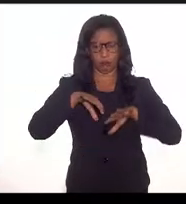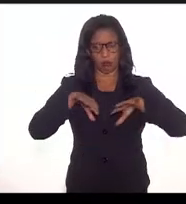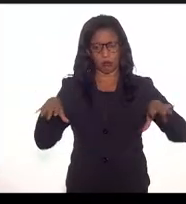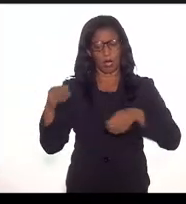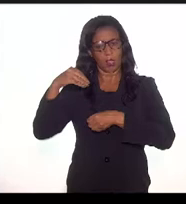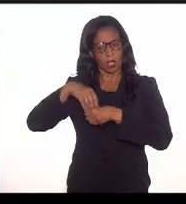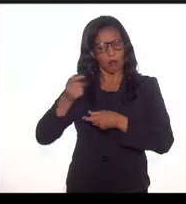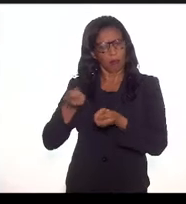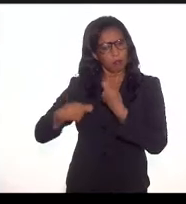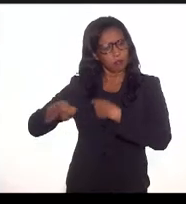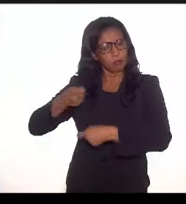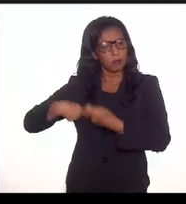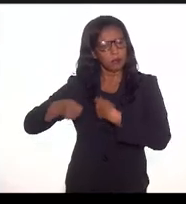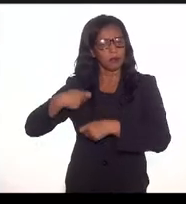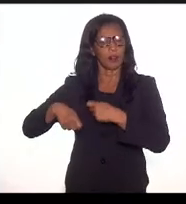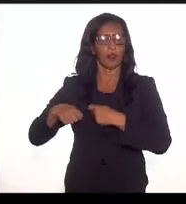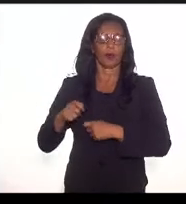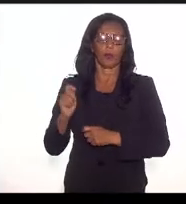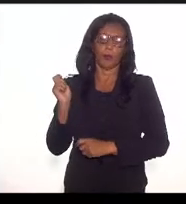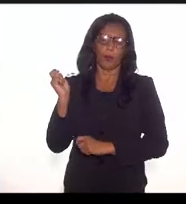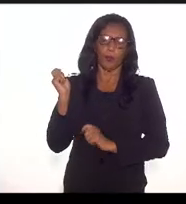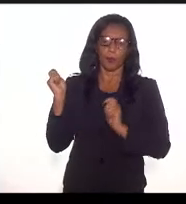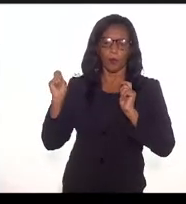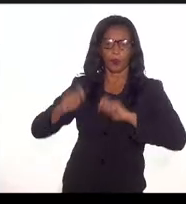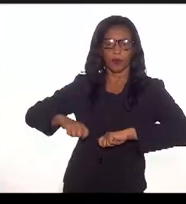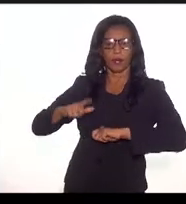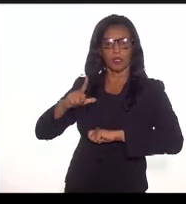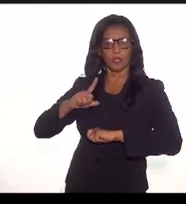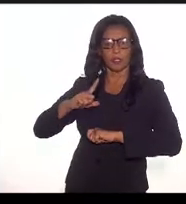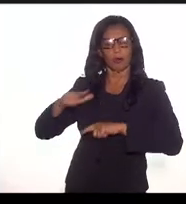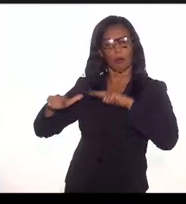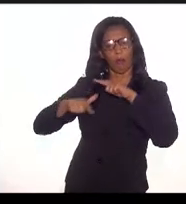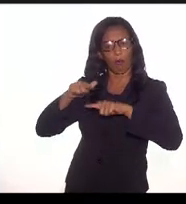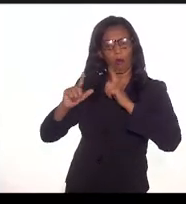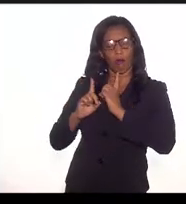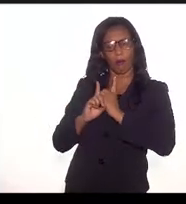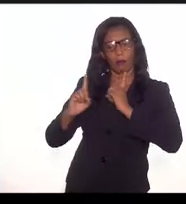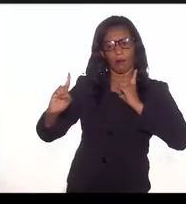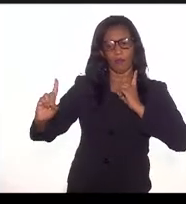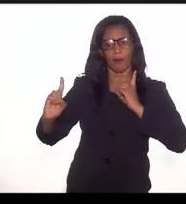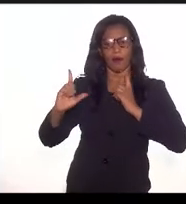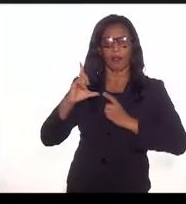eles pudessem ser digitalizados, para que o trabalho remoto pudesse ser